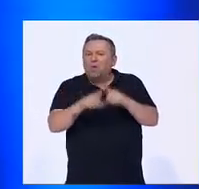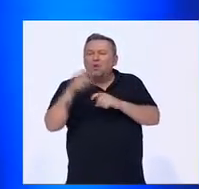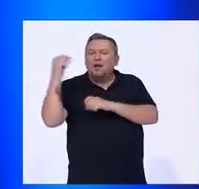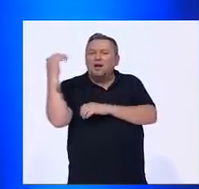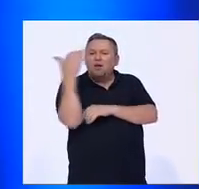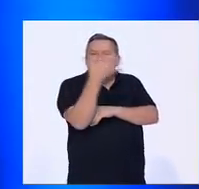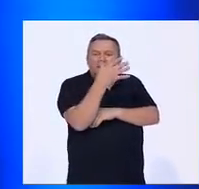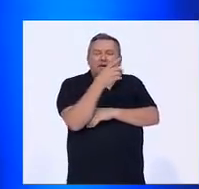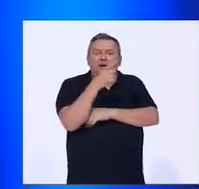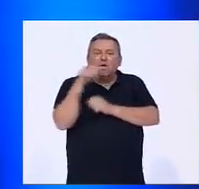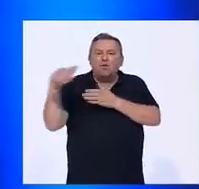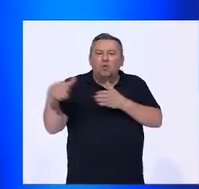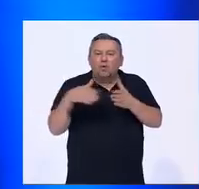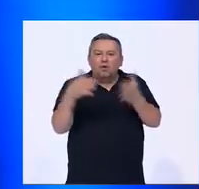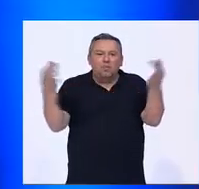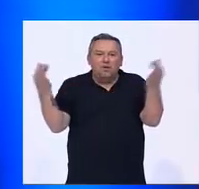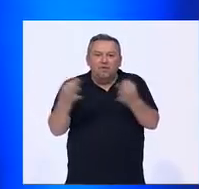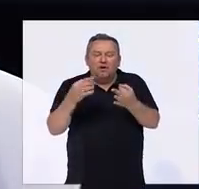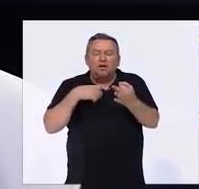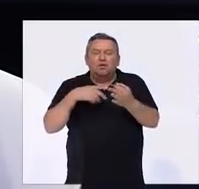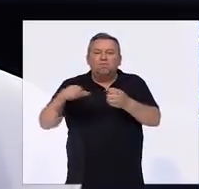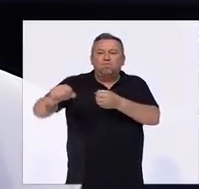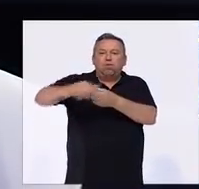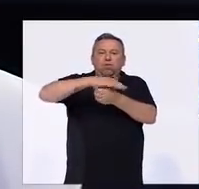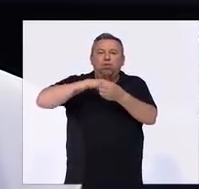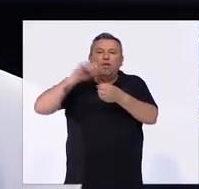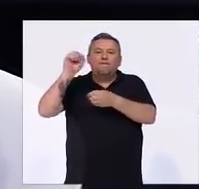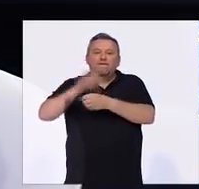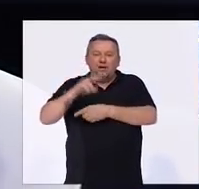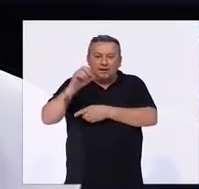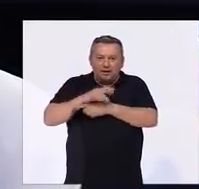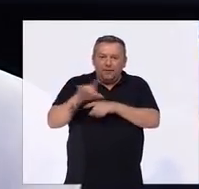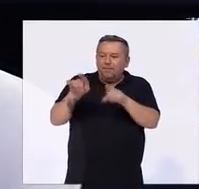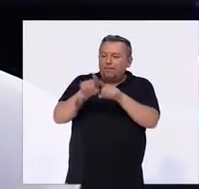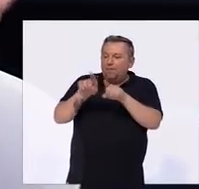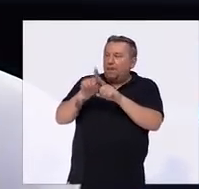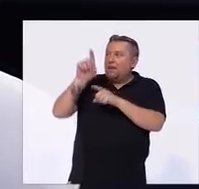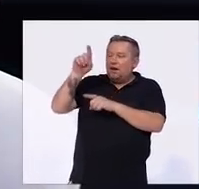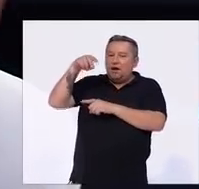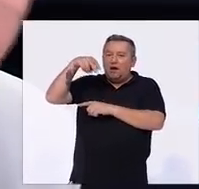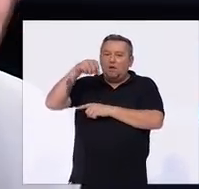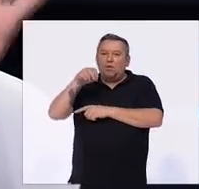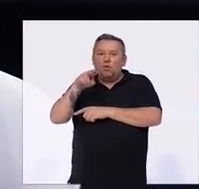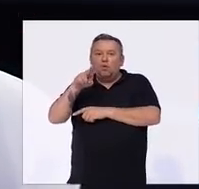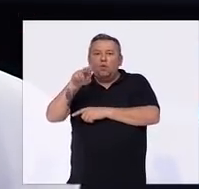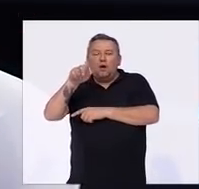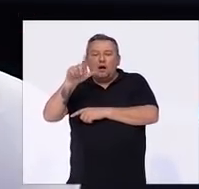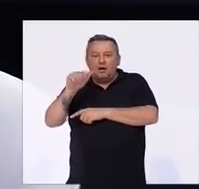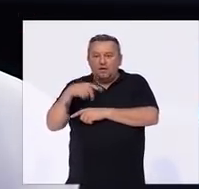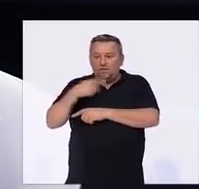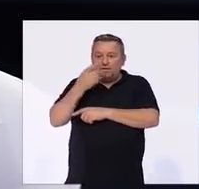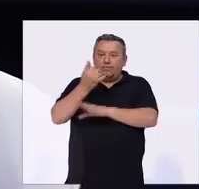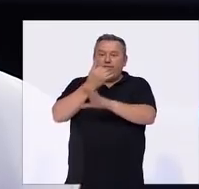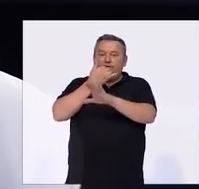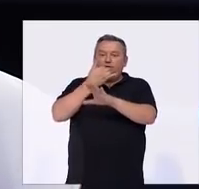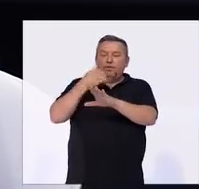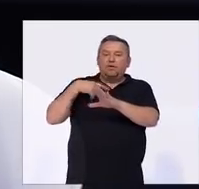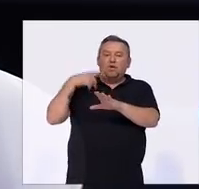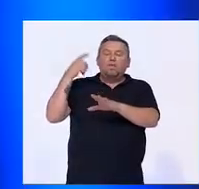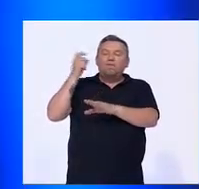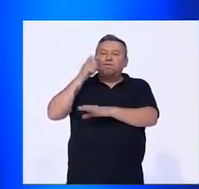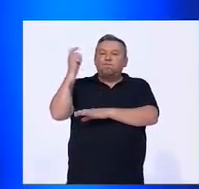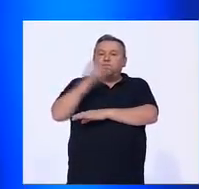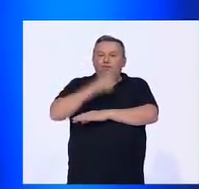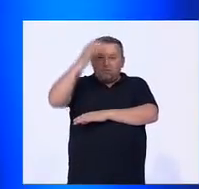rio extraordinariamente relevante lá para o Pará. Nessa hora, a Noruega só disse que é apenas coproprietária da empresa.